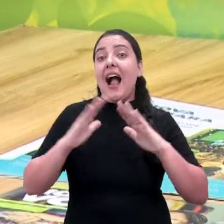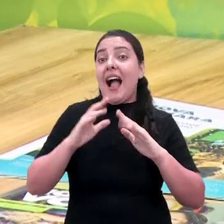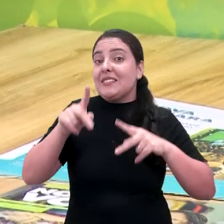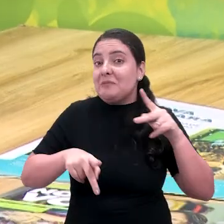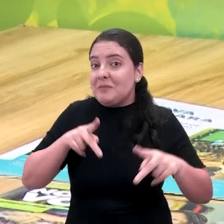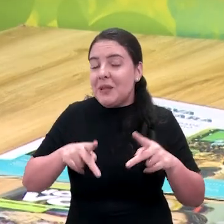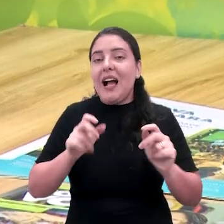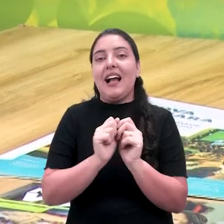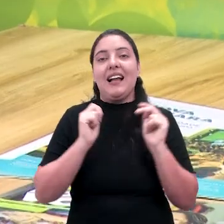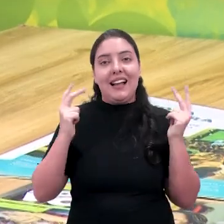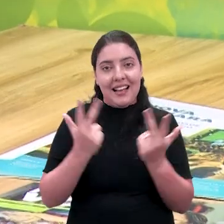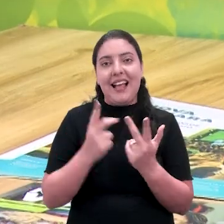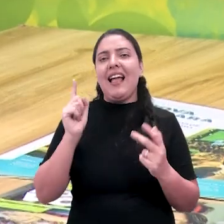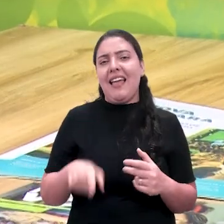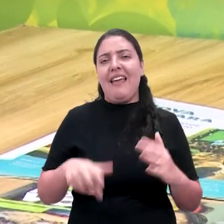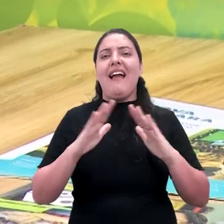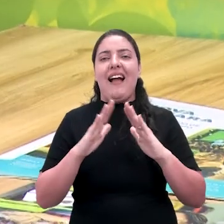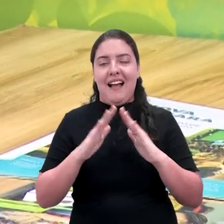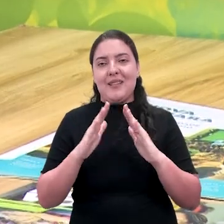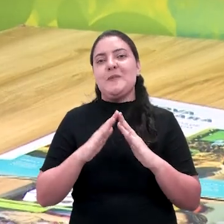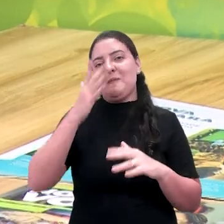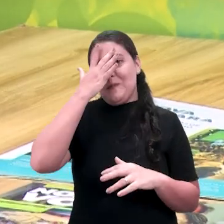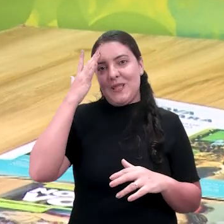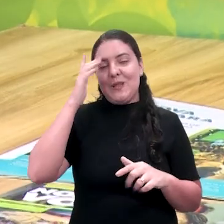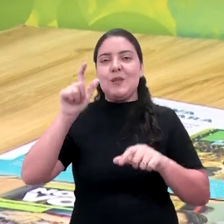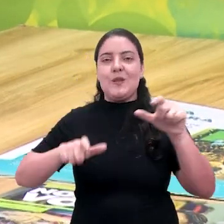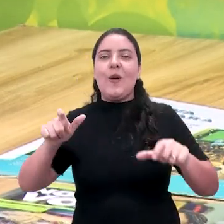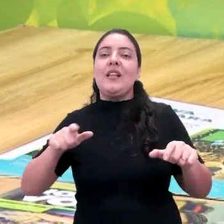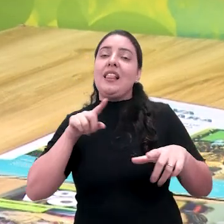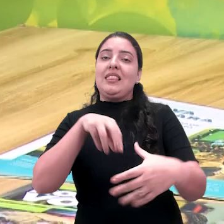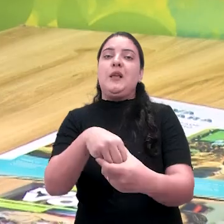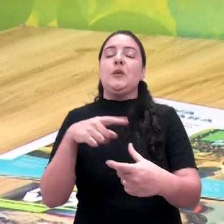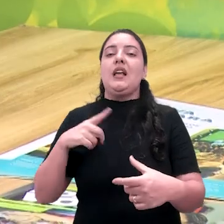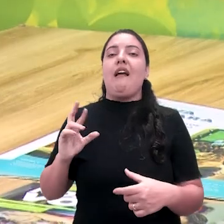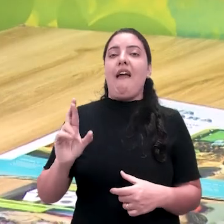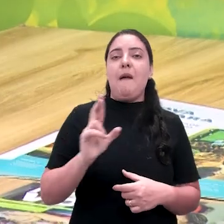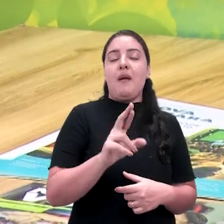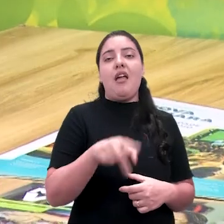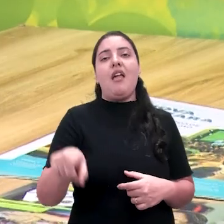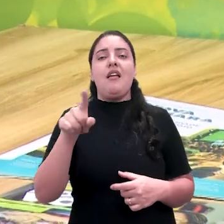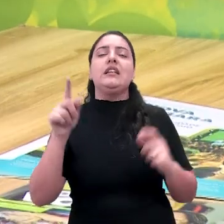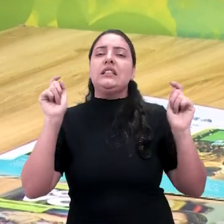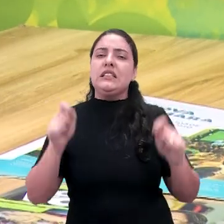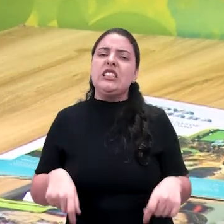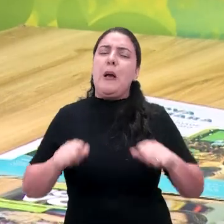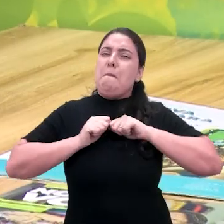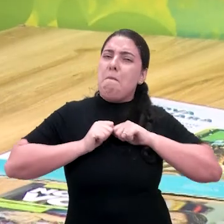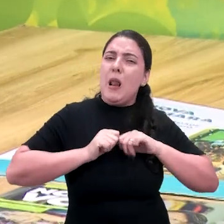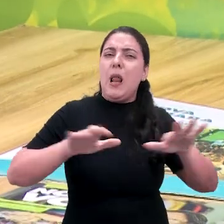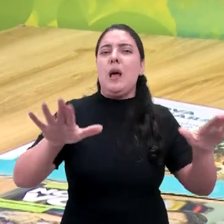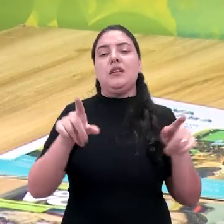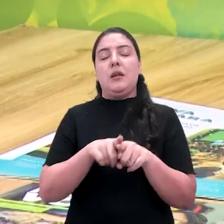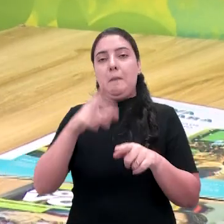Câmara Municipal é a Casa do Povo, né? Onde estão nossos representantes. Que eles possam nos ouvir cada vez mais, enquanto